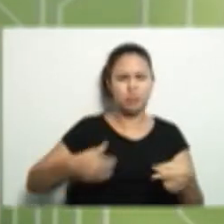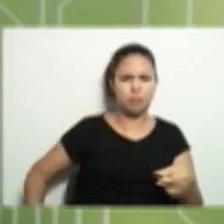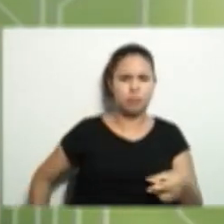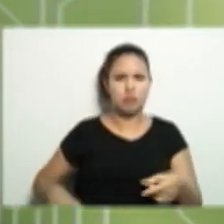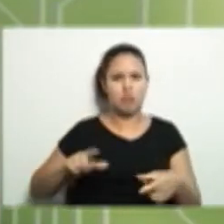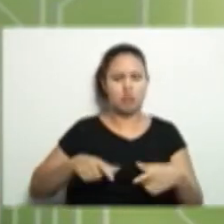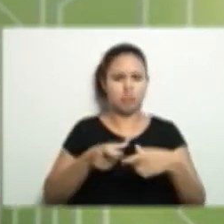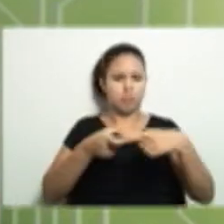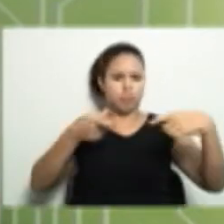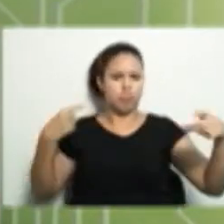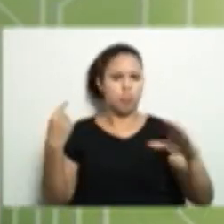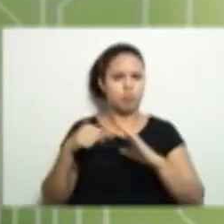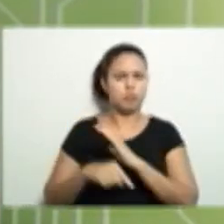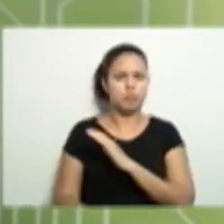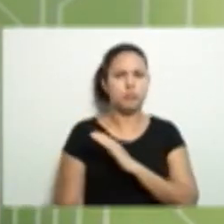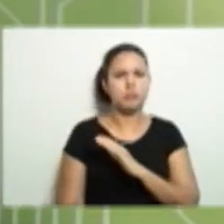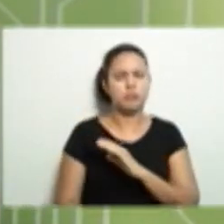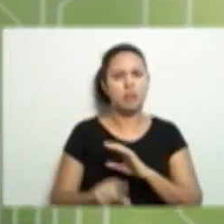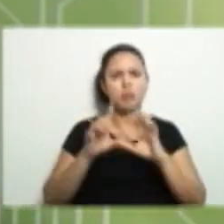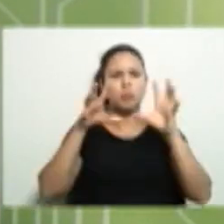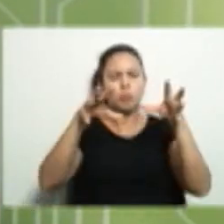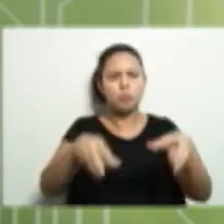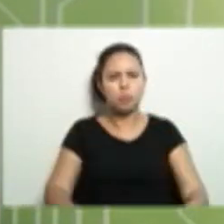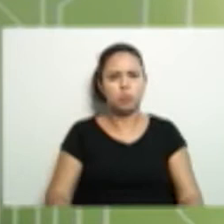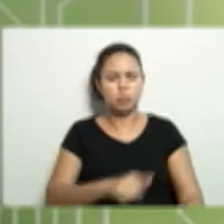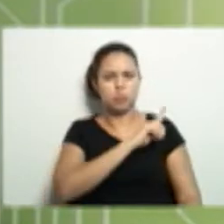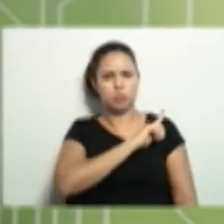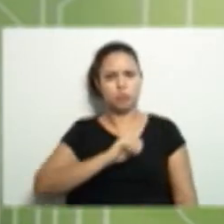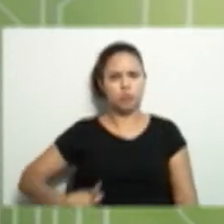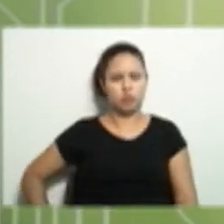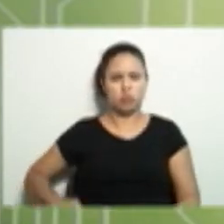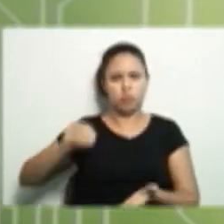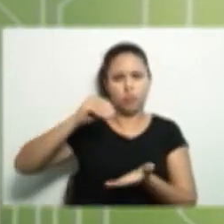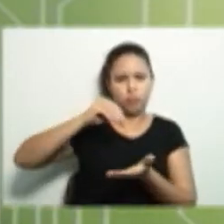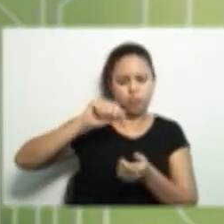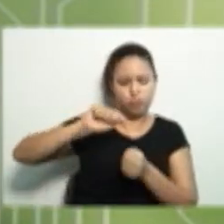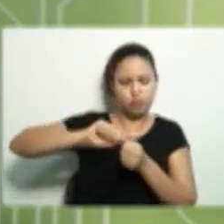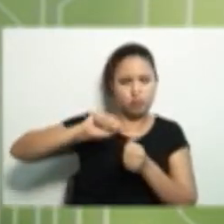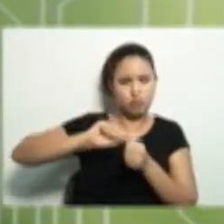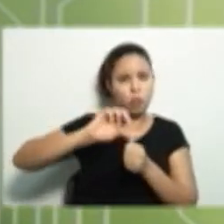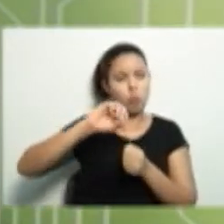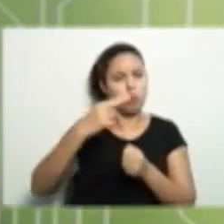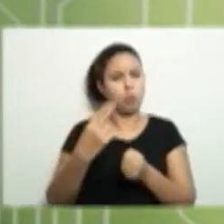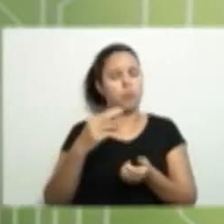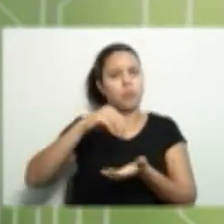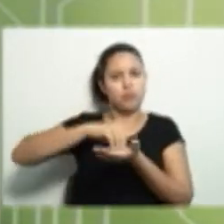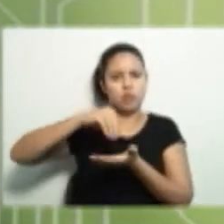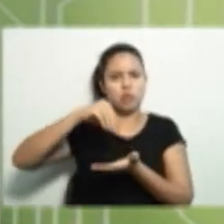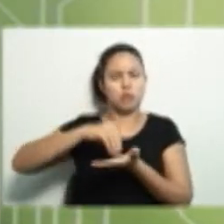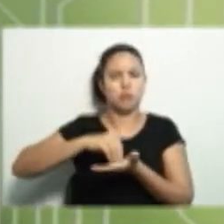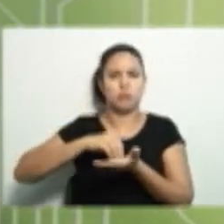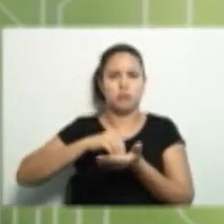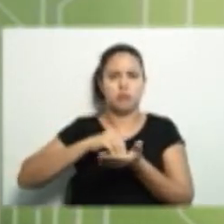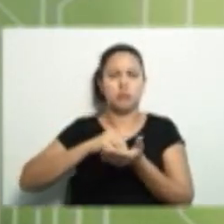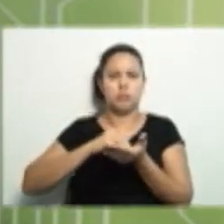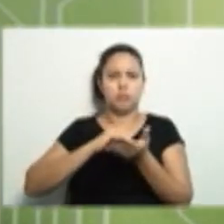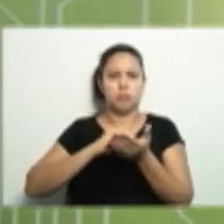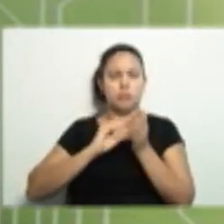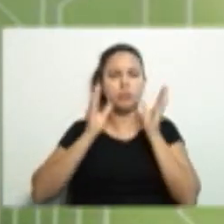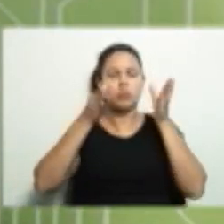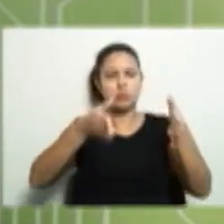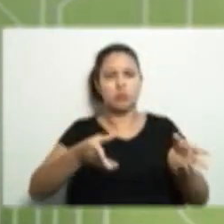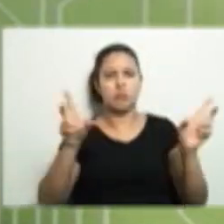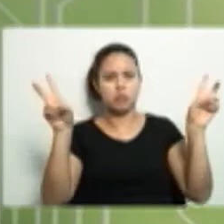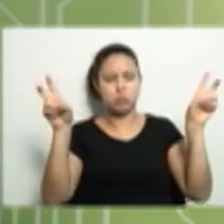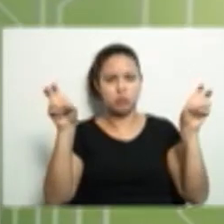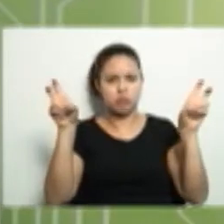Política pública é tudo aquilo que o governo faz ou deixa de fazer a respeito de um tema. Política pública é toda